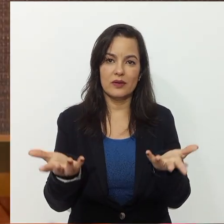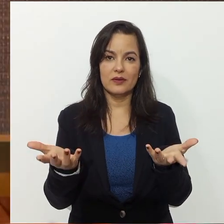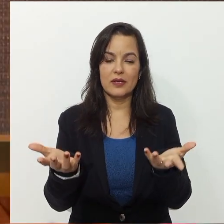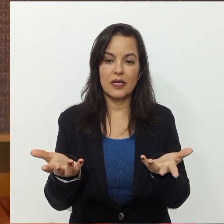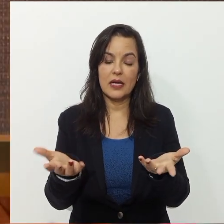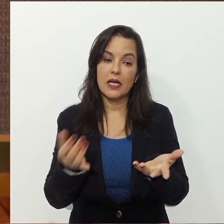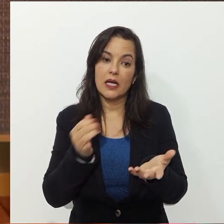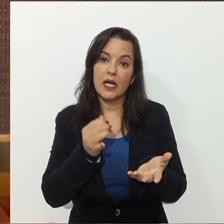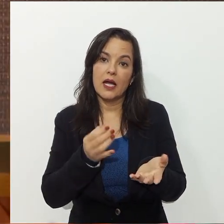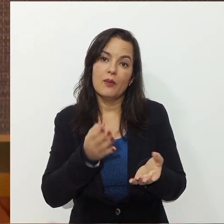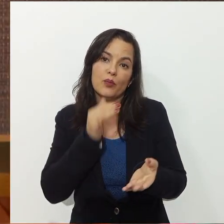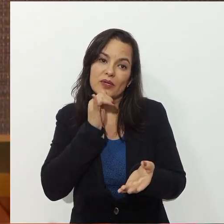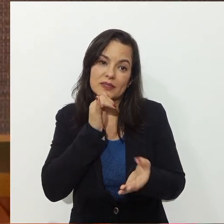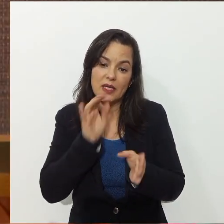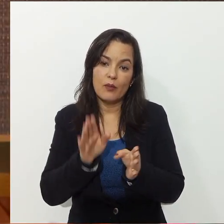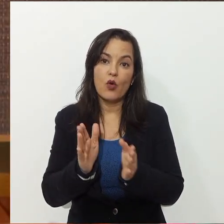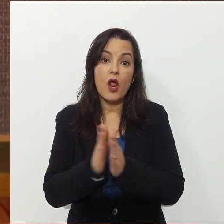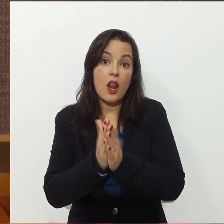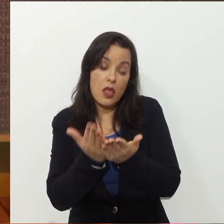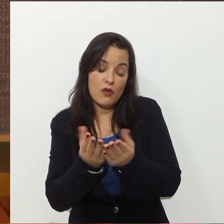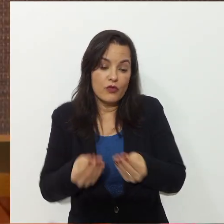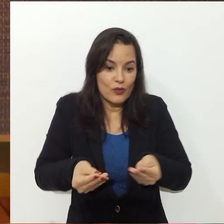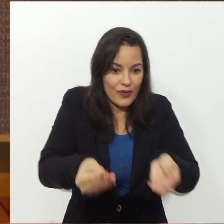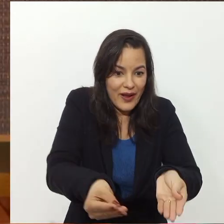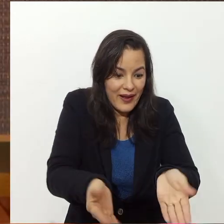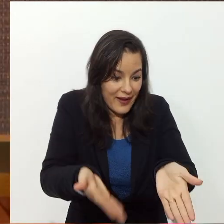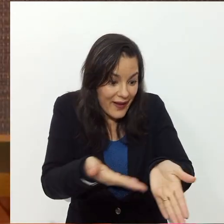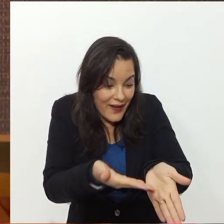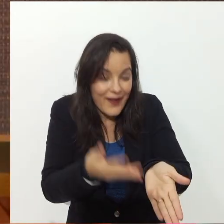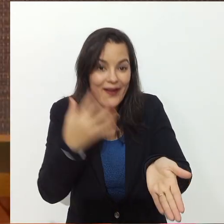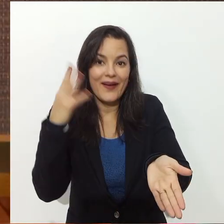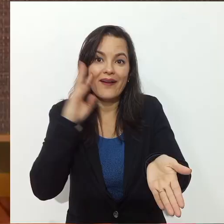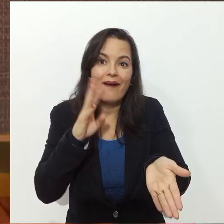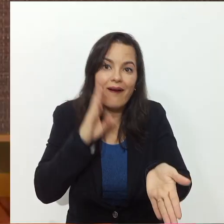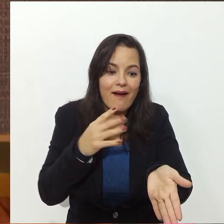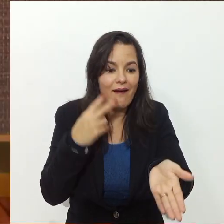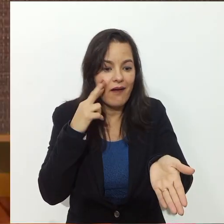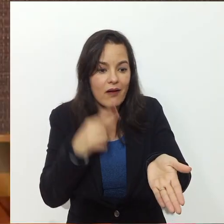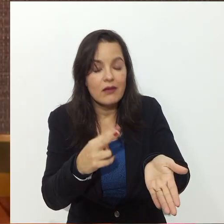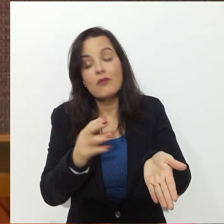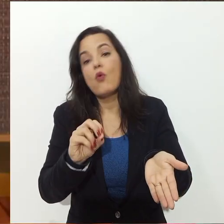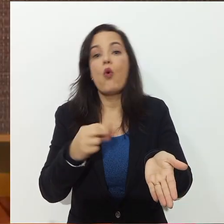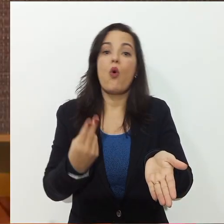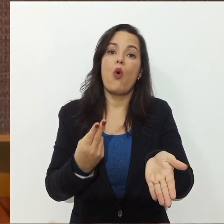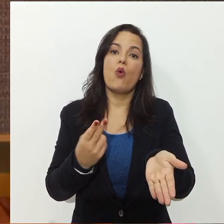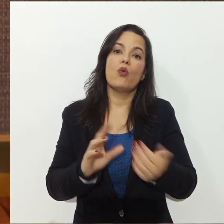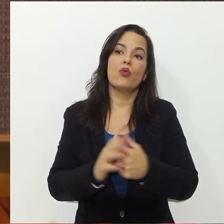deu acesso a livros, se ela desenvolveu uma